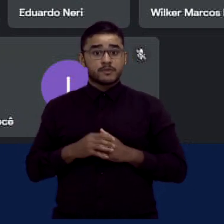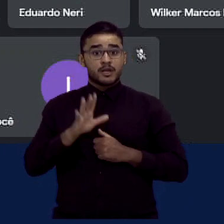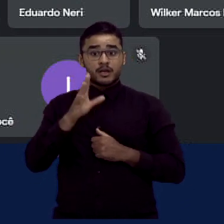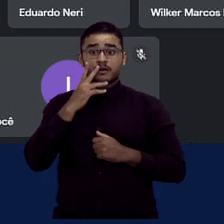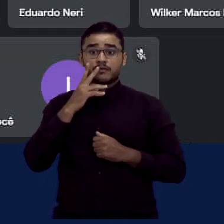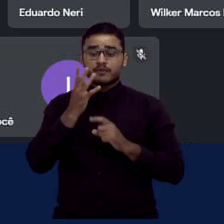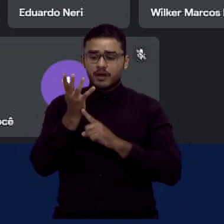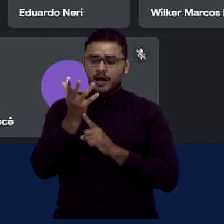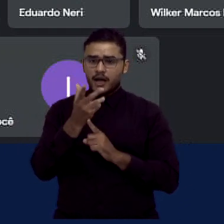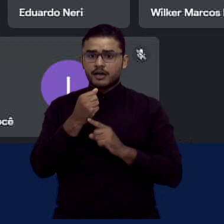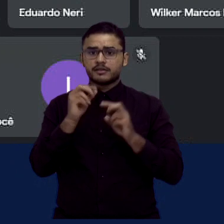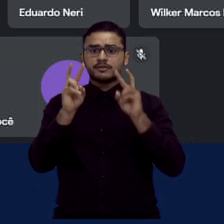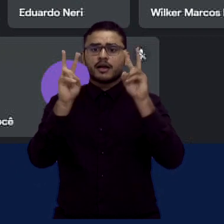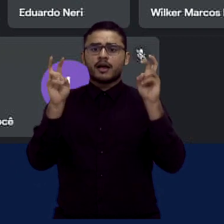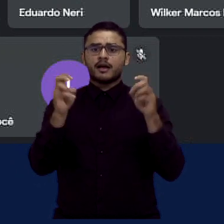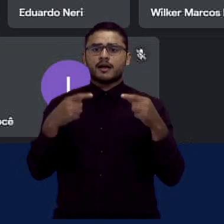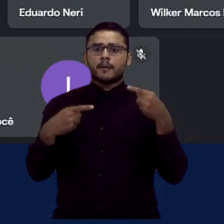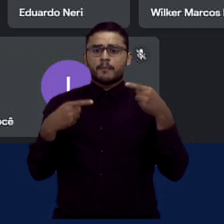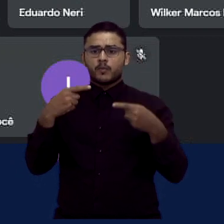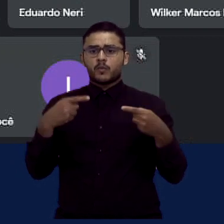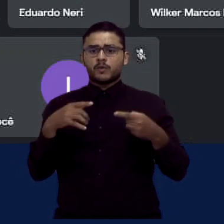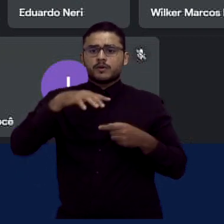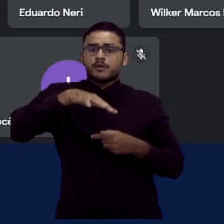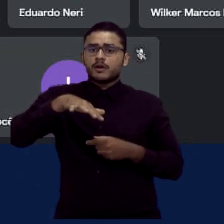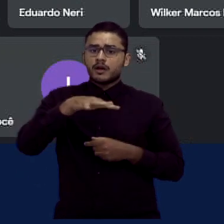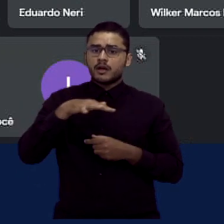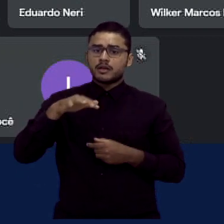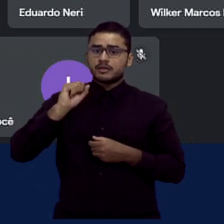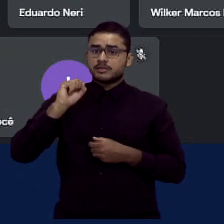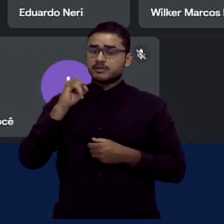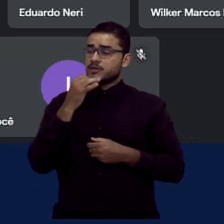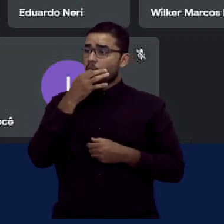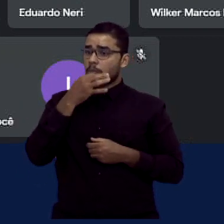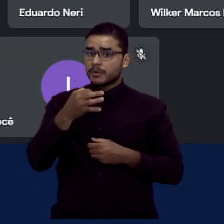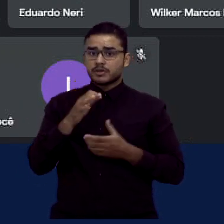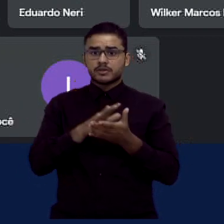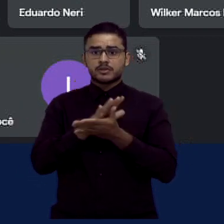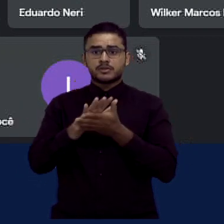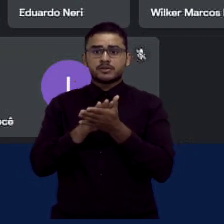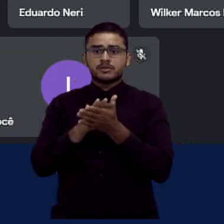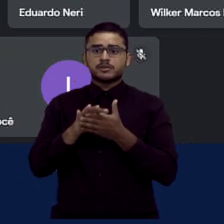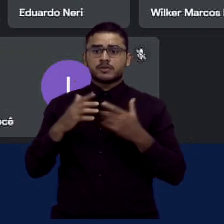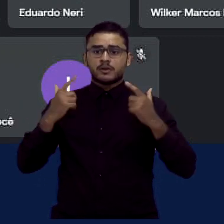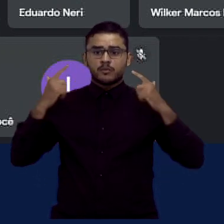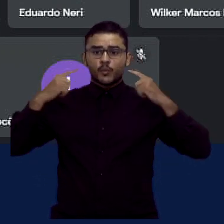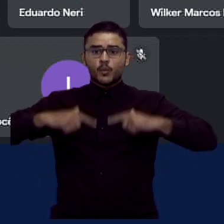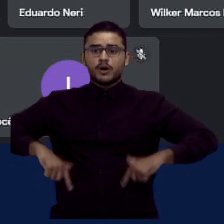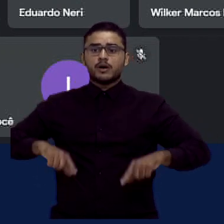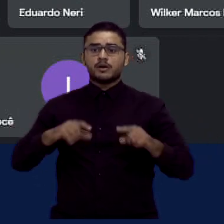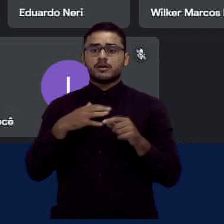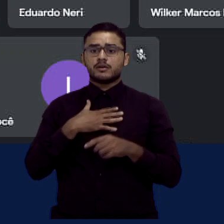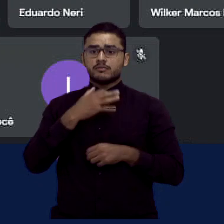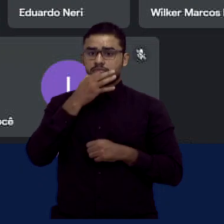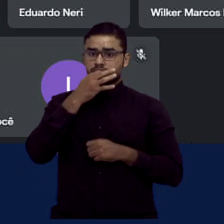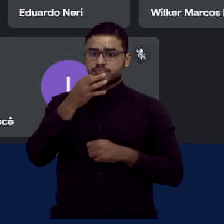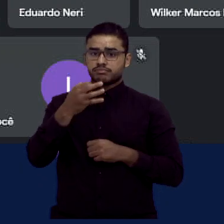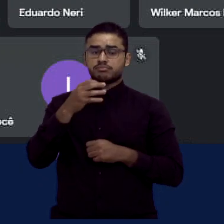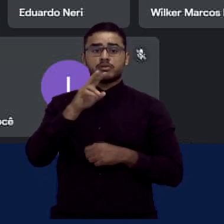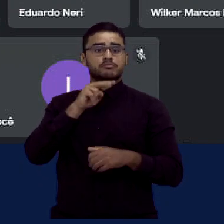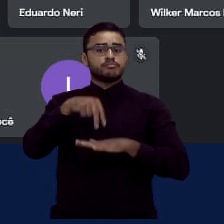de política, até quando você não quer falar, você está sendo político. Porque ser isento é uma posição política, né?